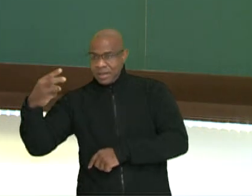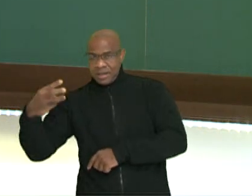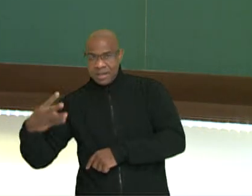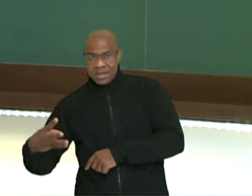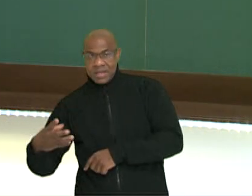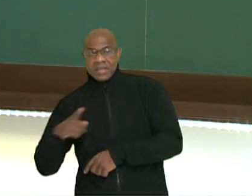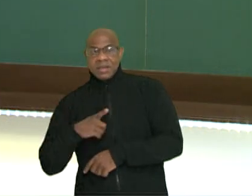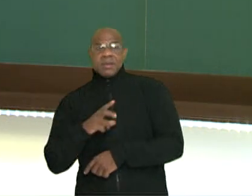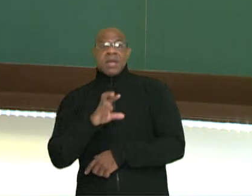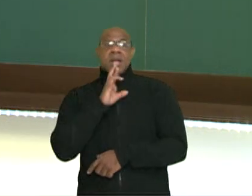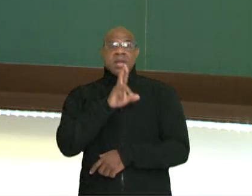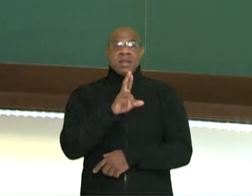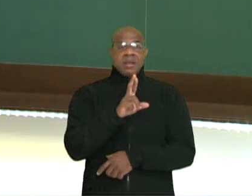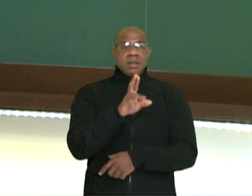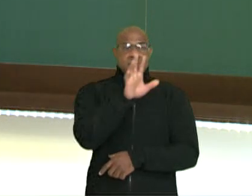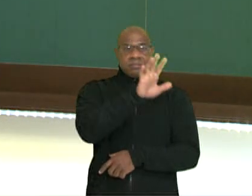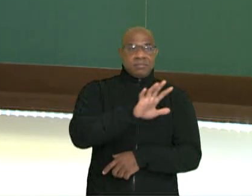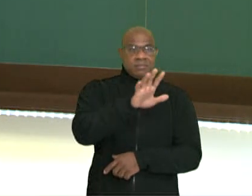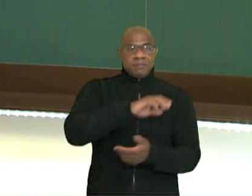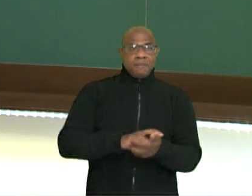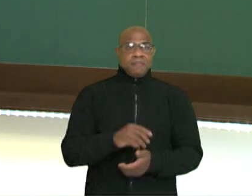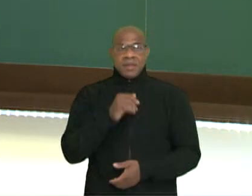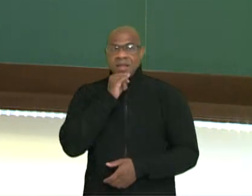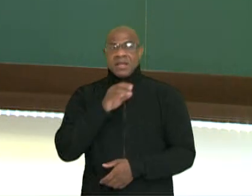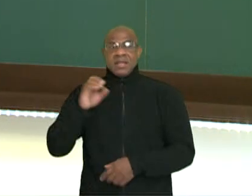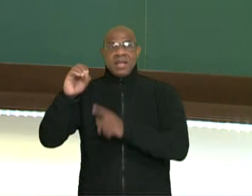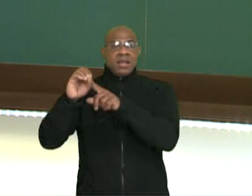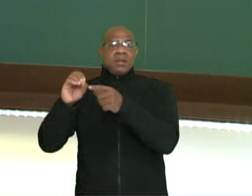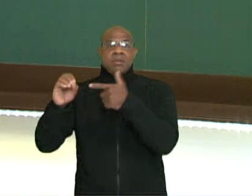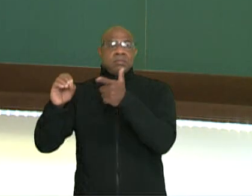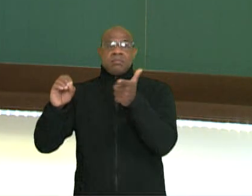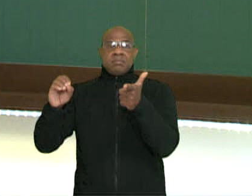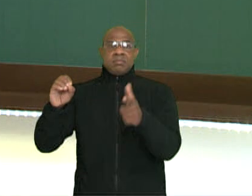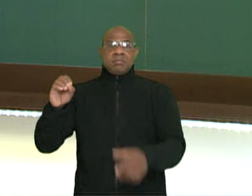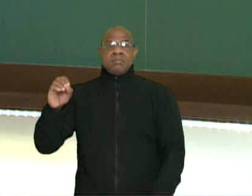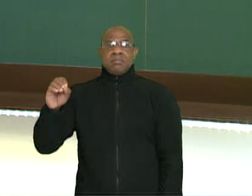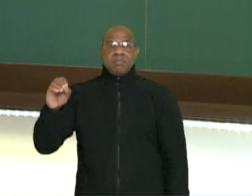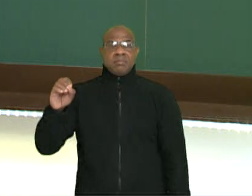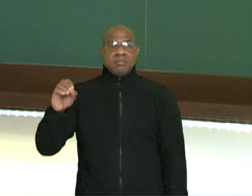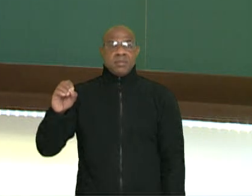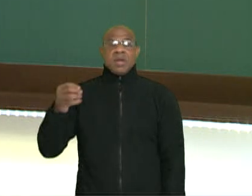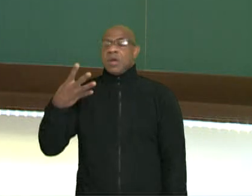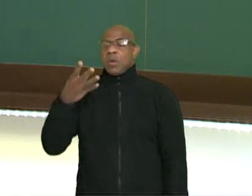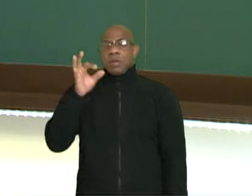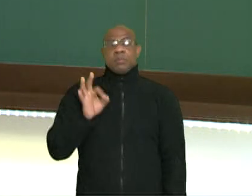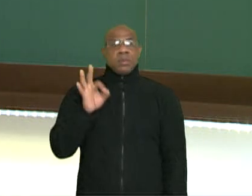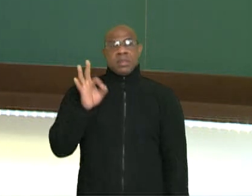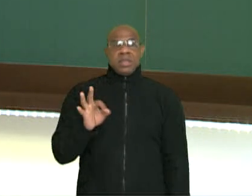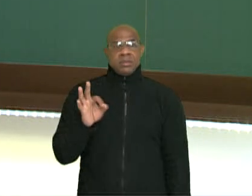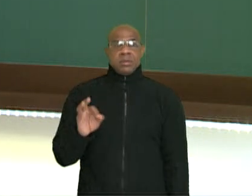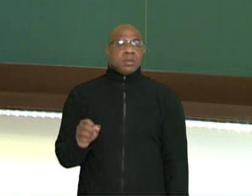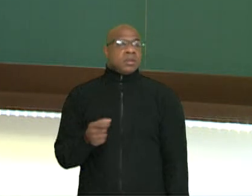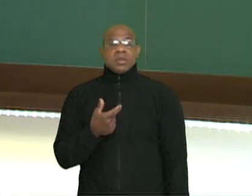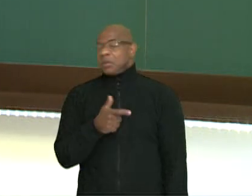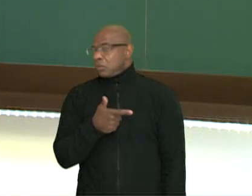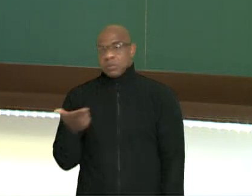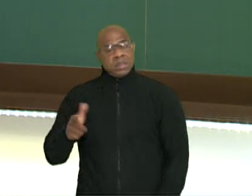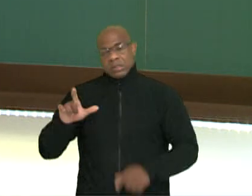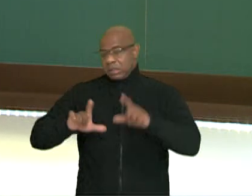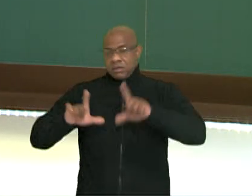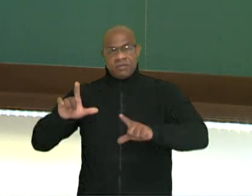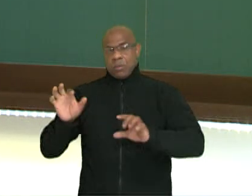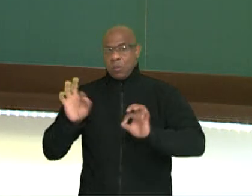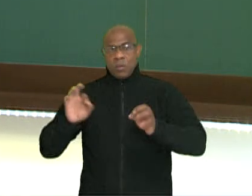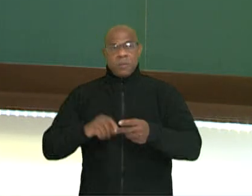apareceu de respostas, ó. Por exemplo aqui, ó, zero, nenhuma. 4% dos entrevistados dizem não ter nenhuma TV em